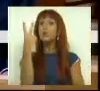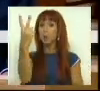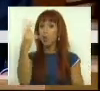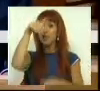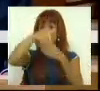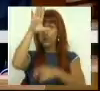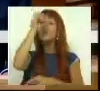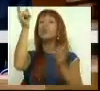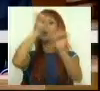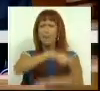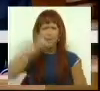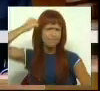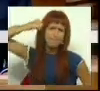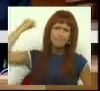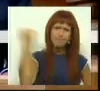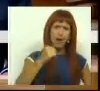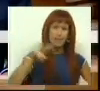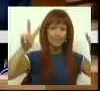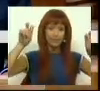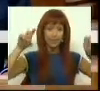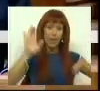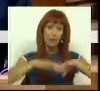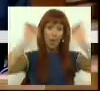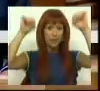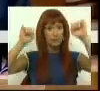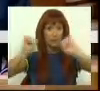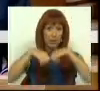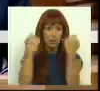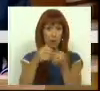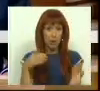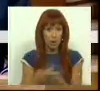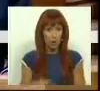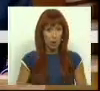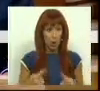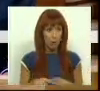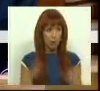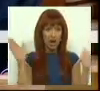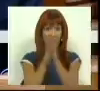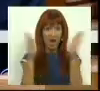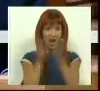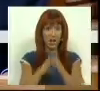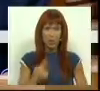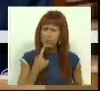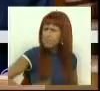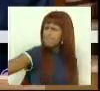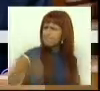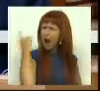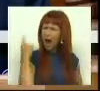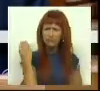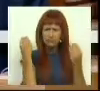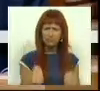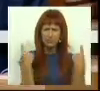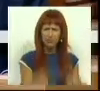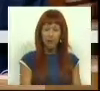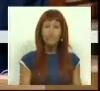Governo, que deu uma facada na dita concertação social, que colocou a própria Igreja a denunciar a sua